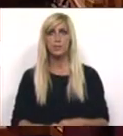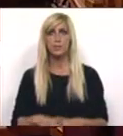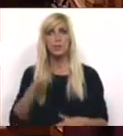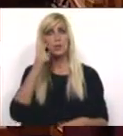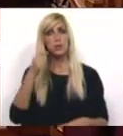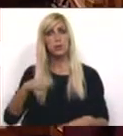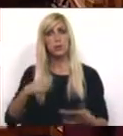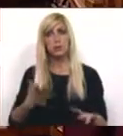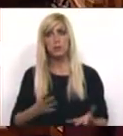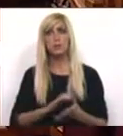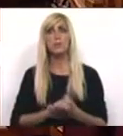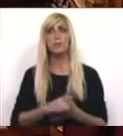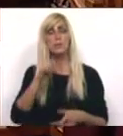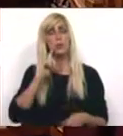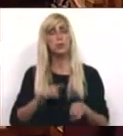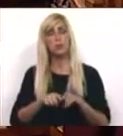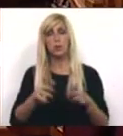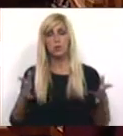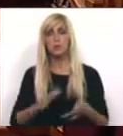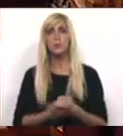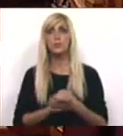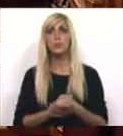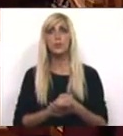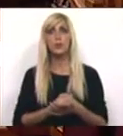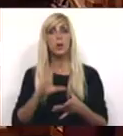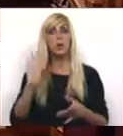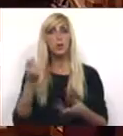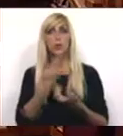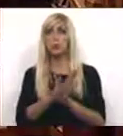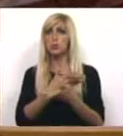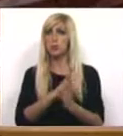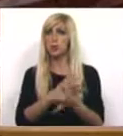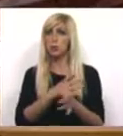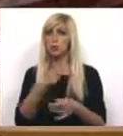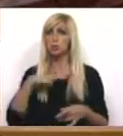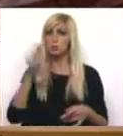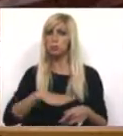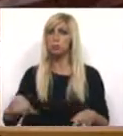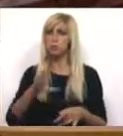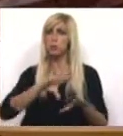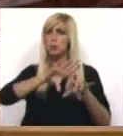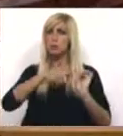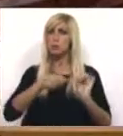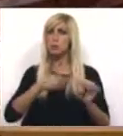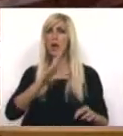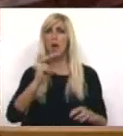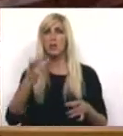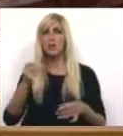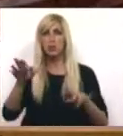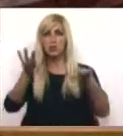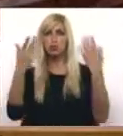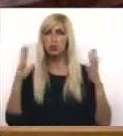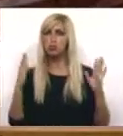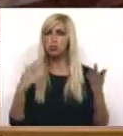Senhor Presidente, senhoras e senhores deputados, quando os incêndios lavram no país, consumindo milhares e milhares de hectares de floresta e